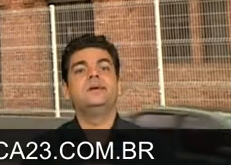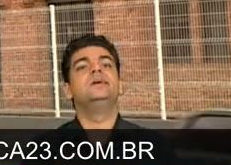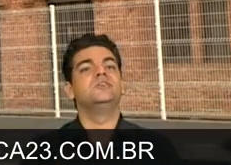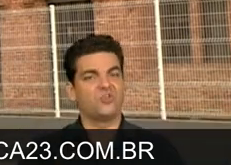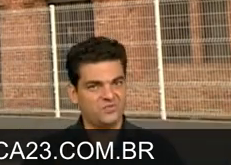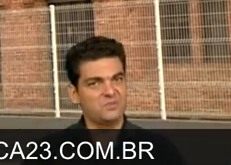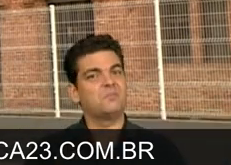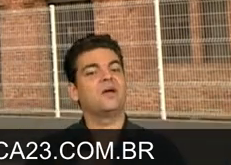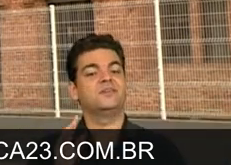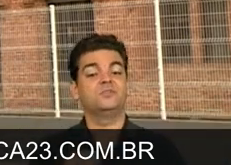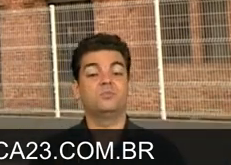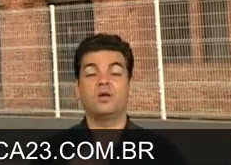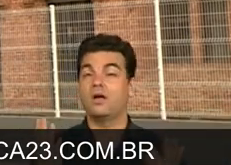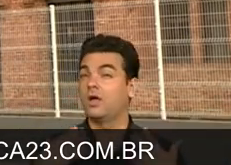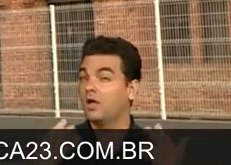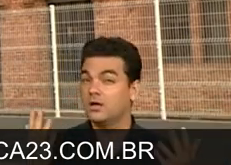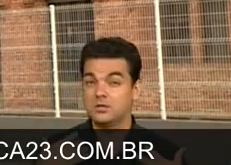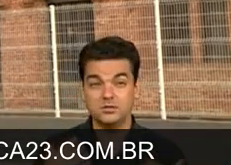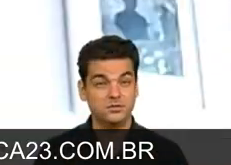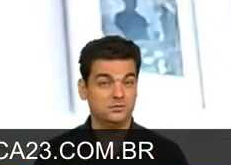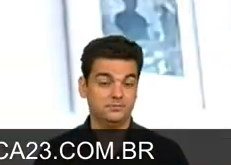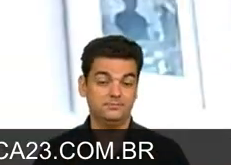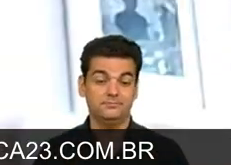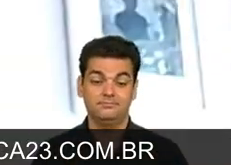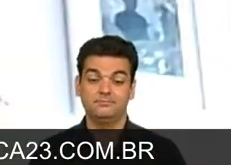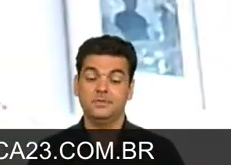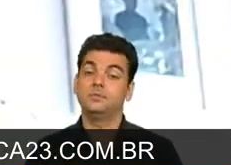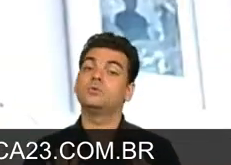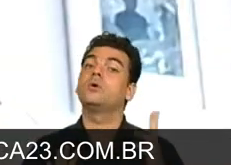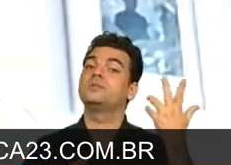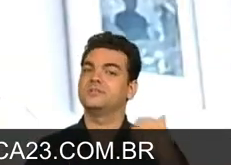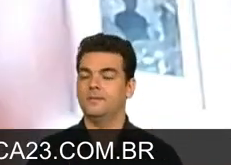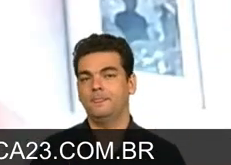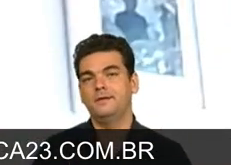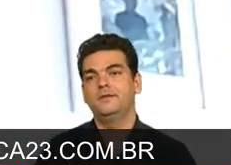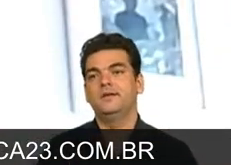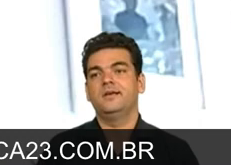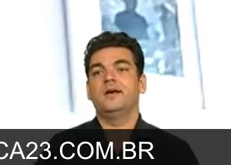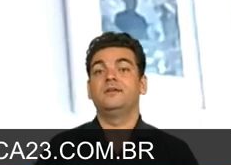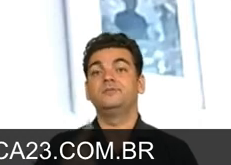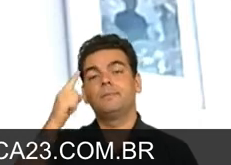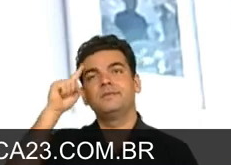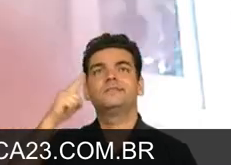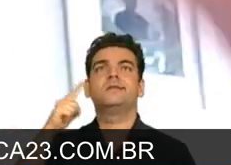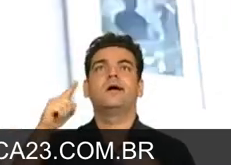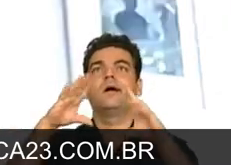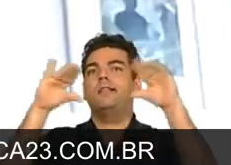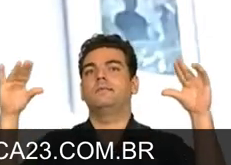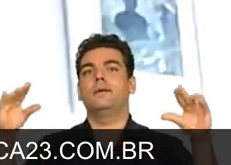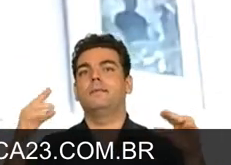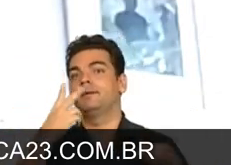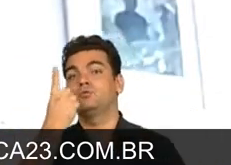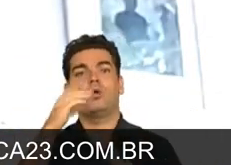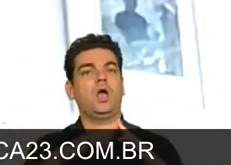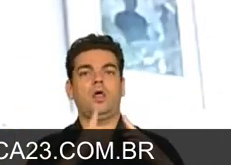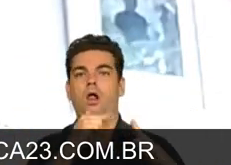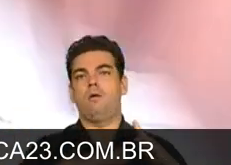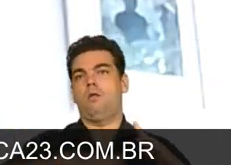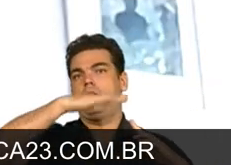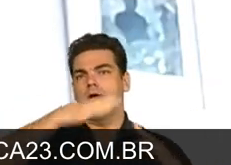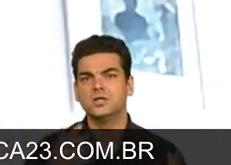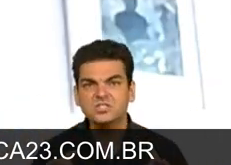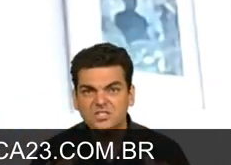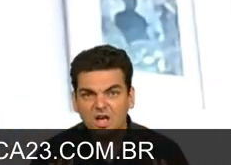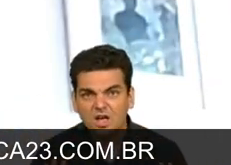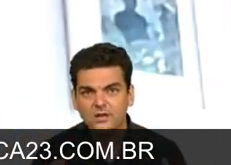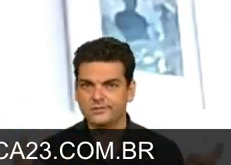sofre mais com as altas temperaturas. A questão é que as pessoas olham a vulnerabilidade climática, uma casa alagada, mas elas